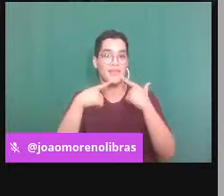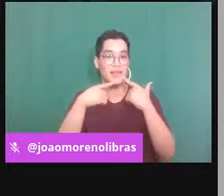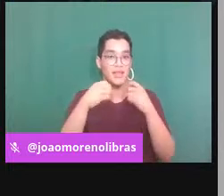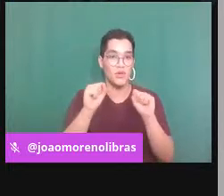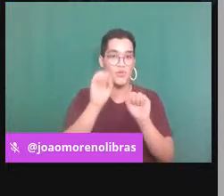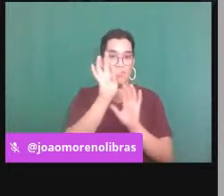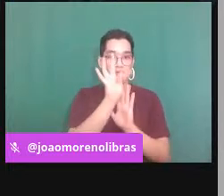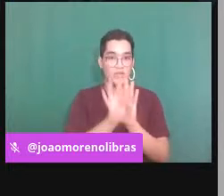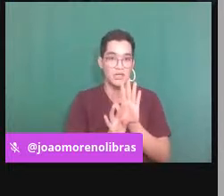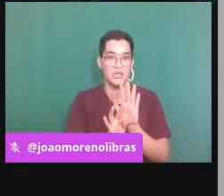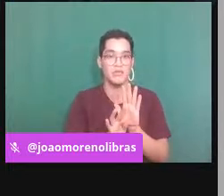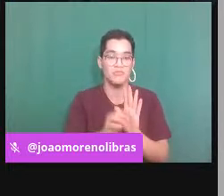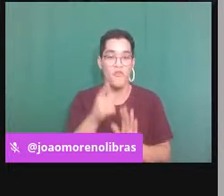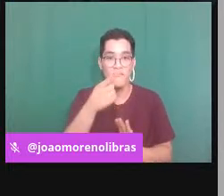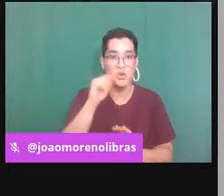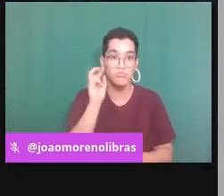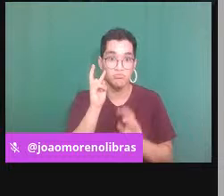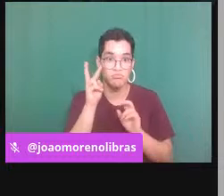leiam